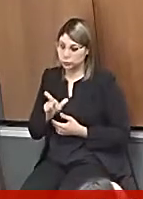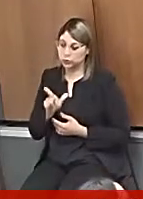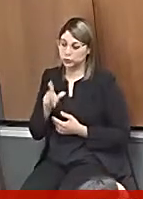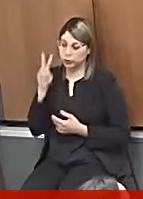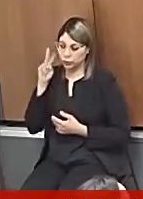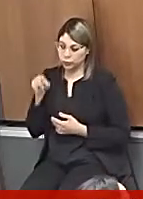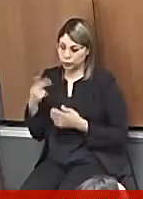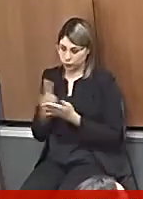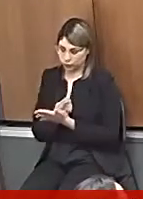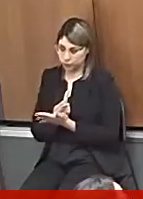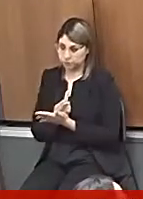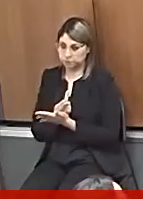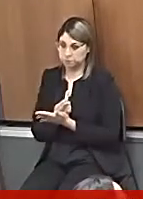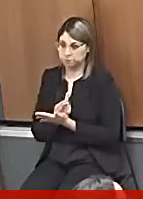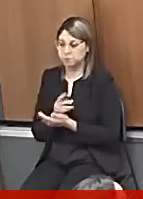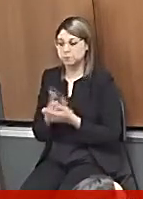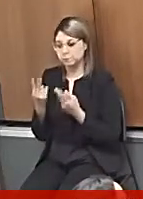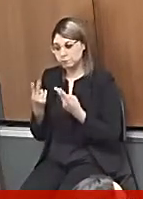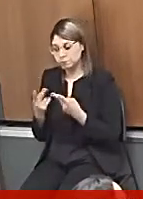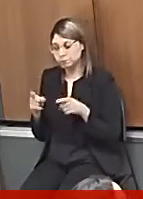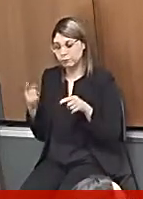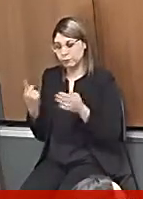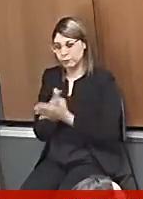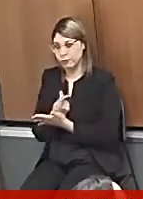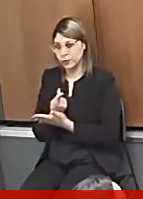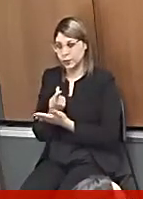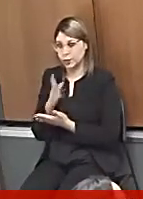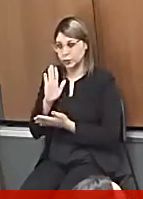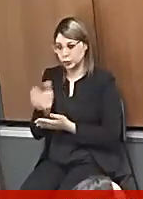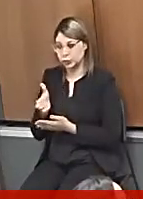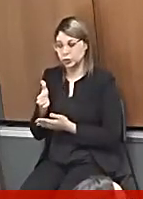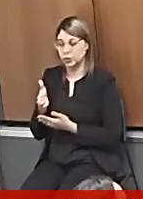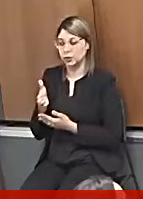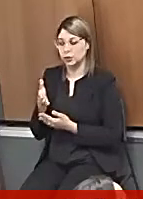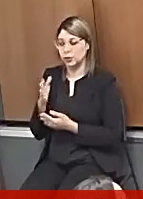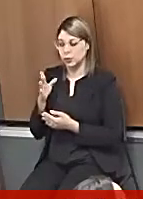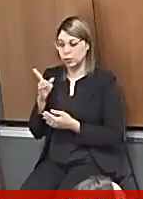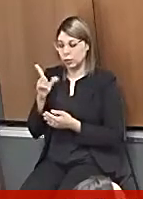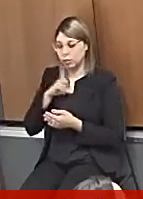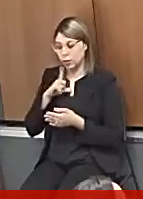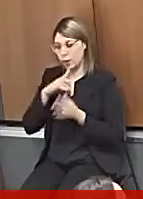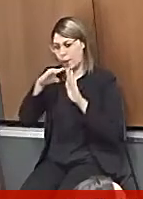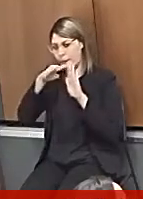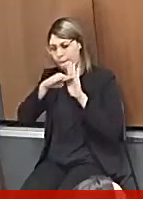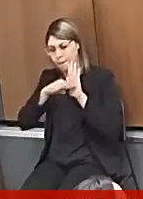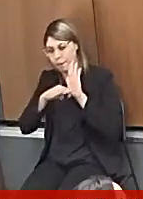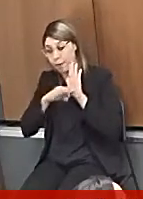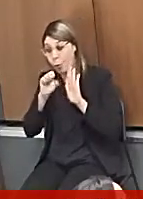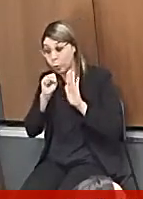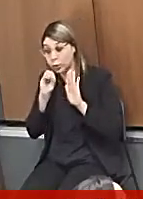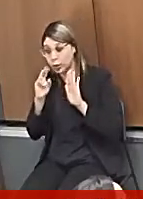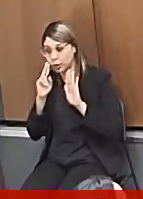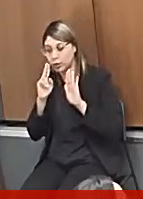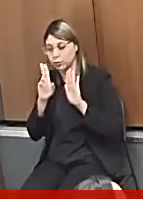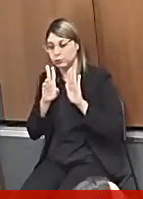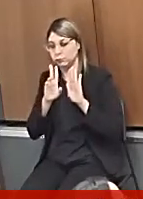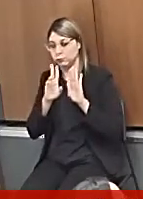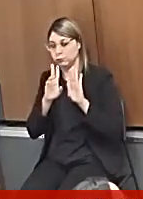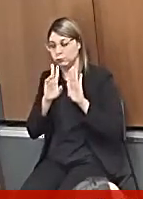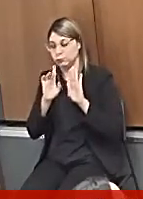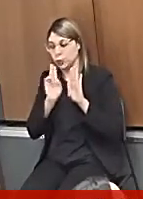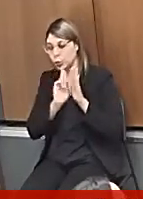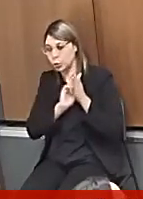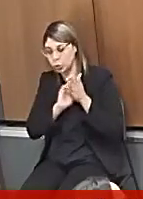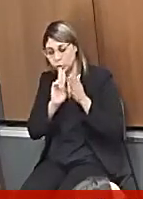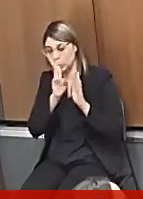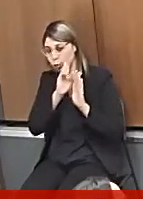isso acontecer como também agora nós já estamos mandando mais uma lista de 80 nomes né de